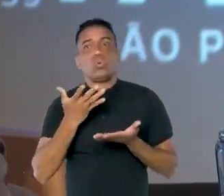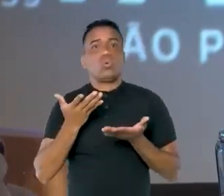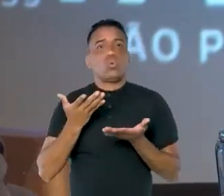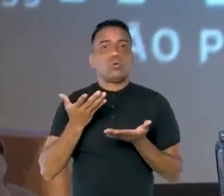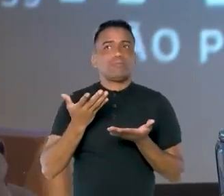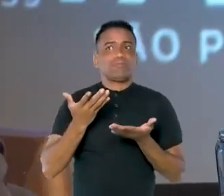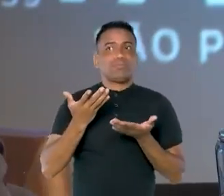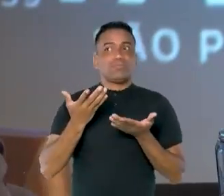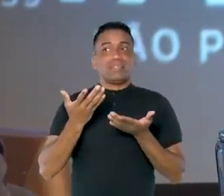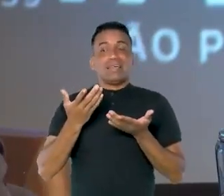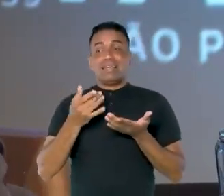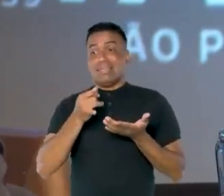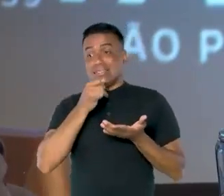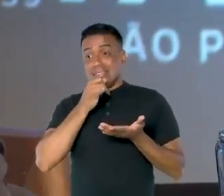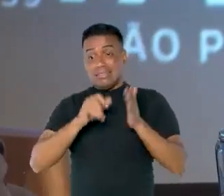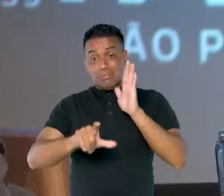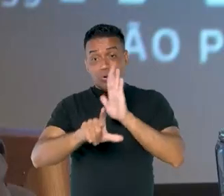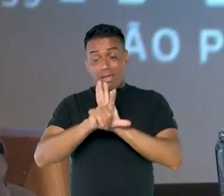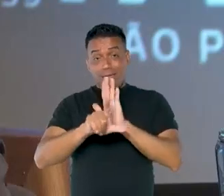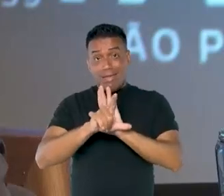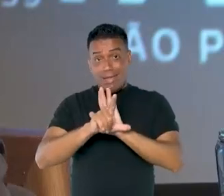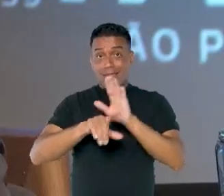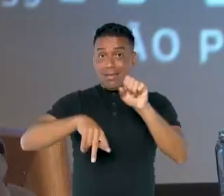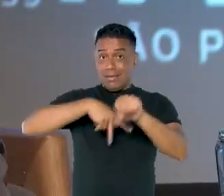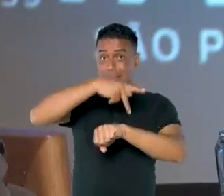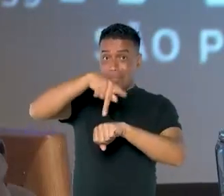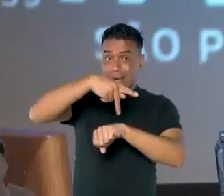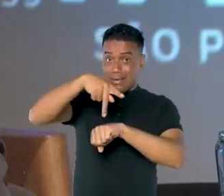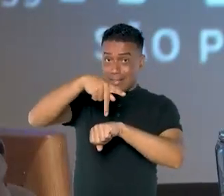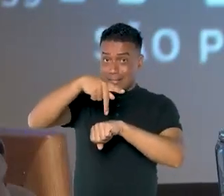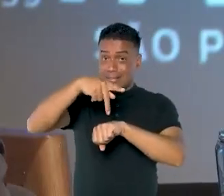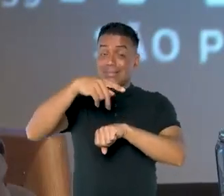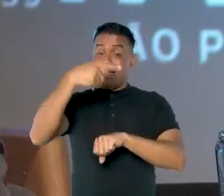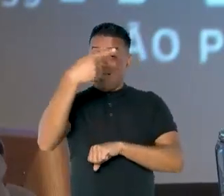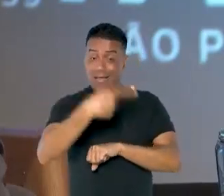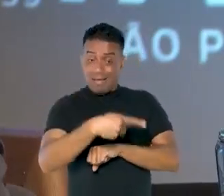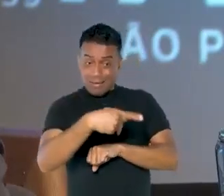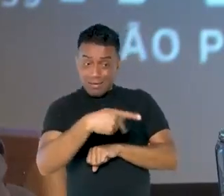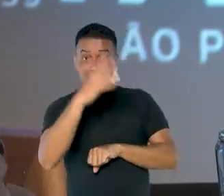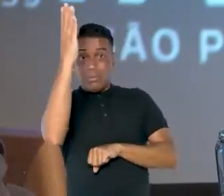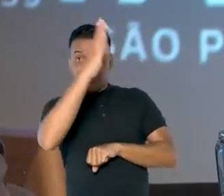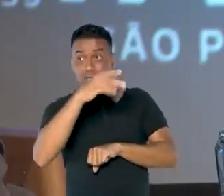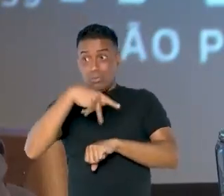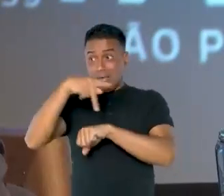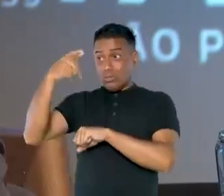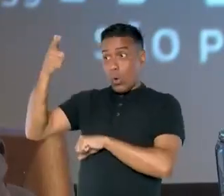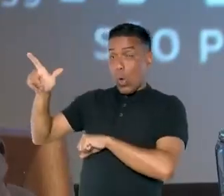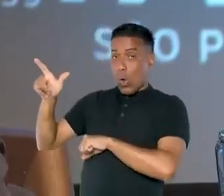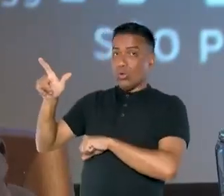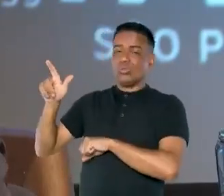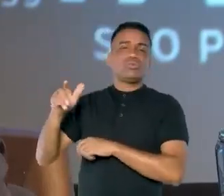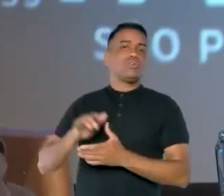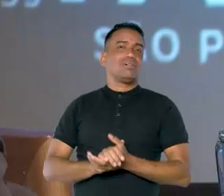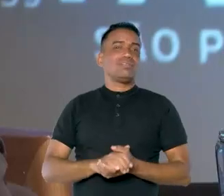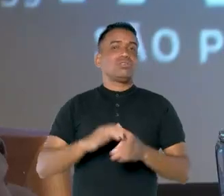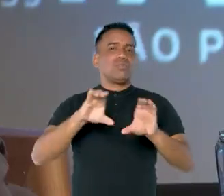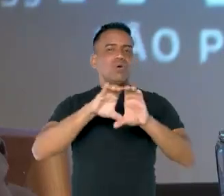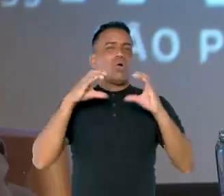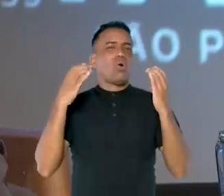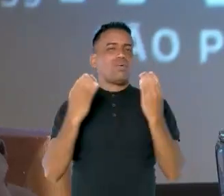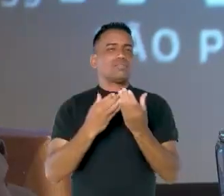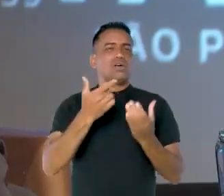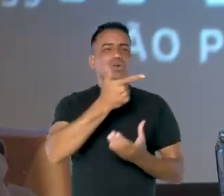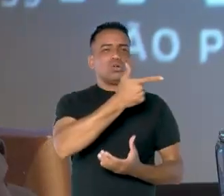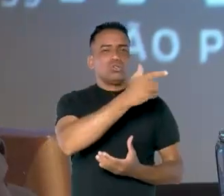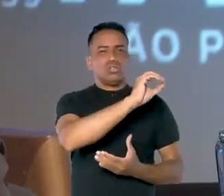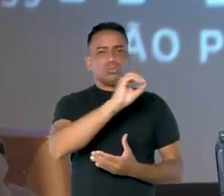calçado numa legislação internacional e nacional adequada. Como eu te disse, nós tivemos uma convenção em 2002,